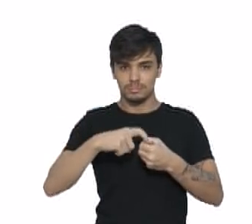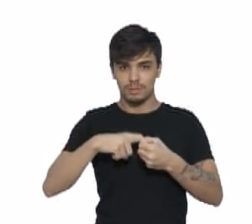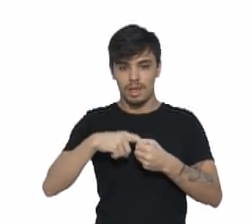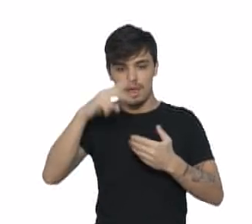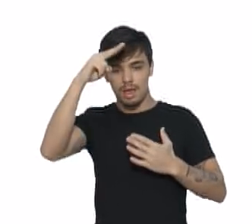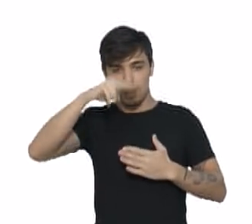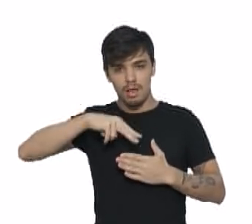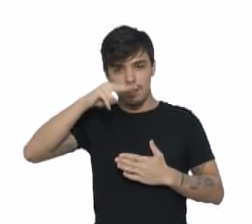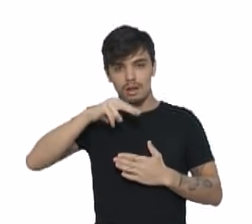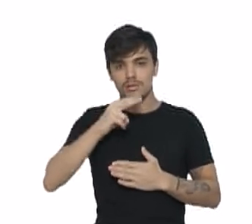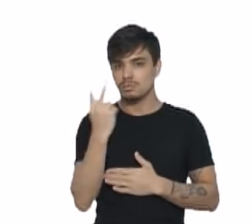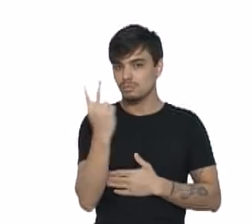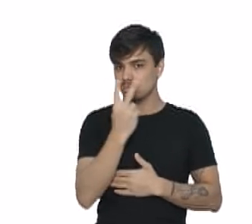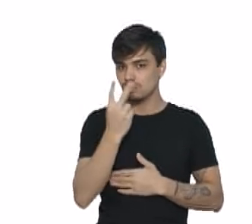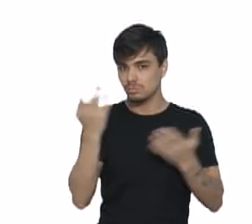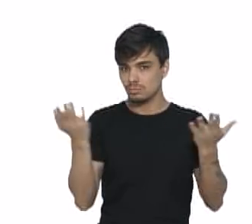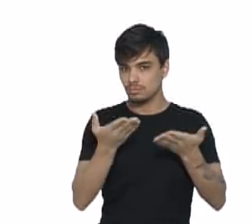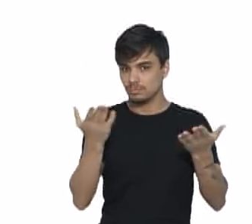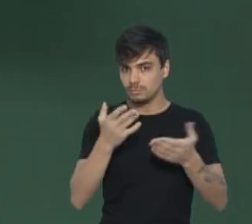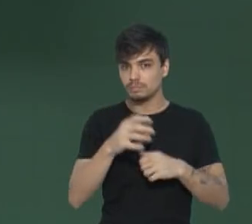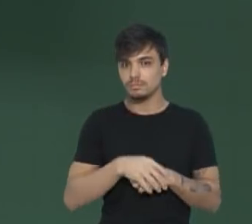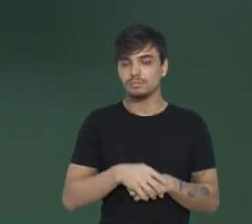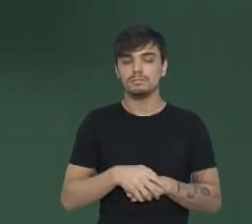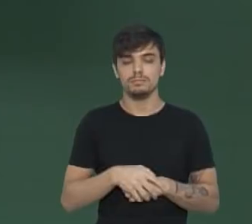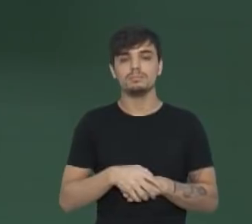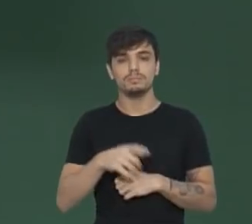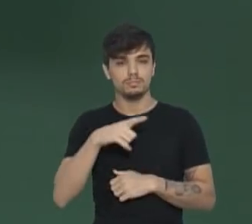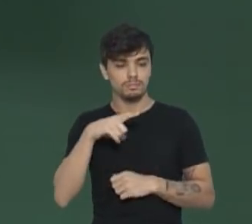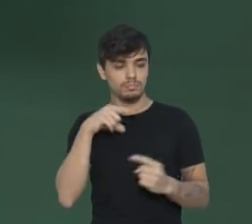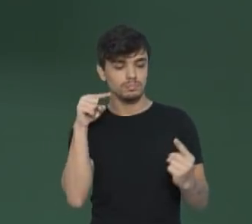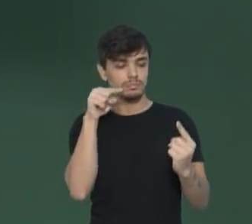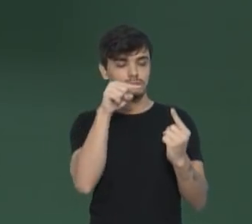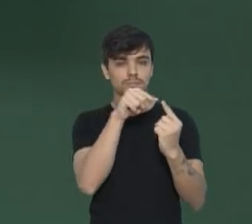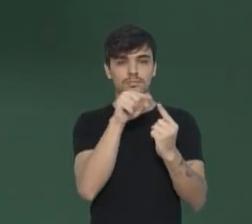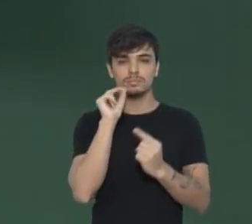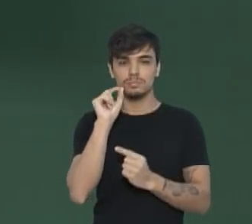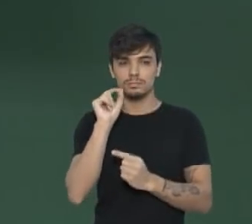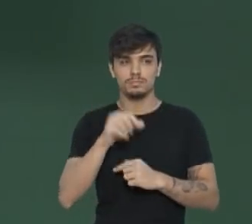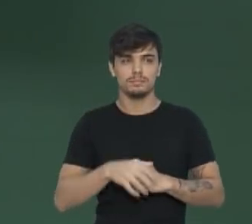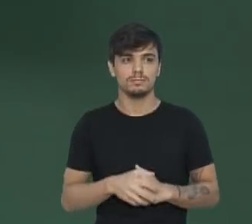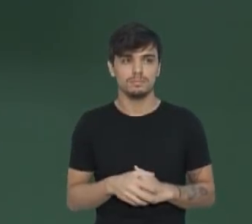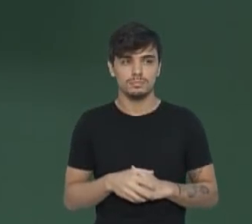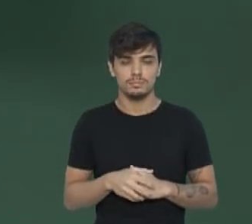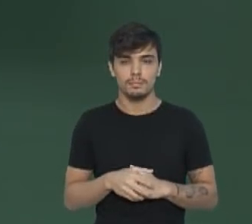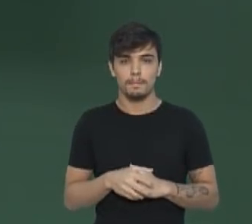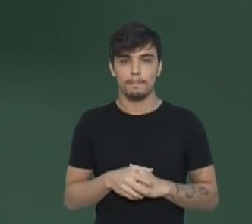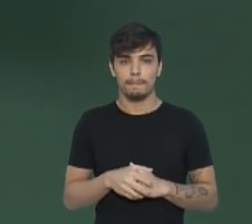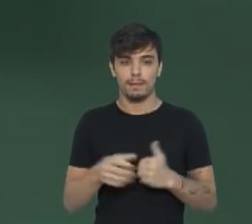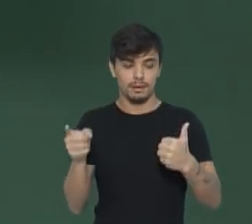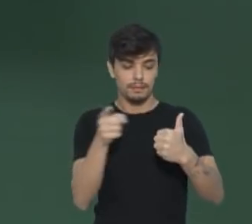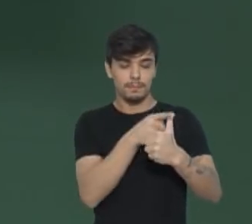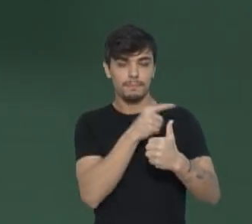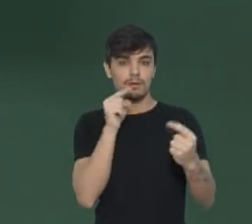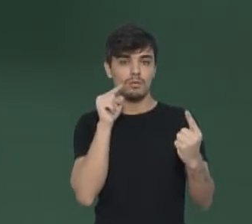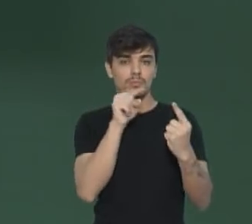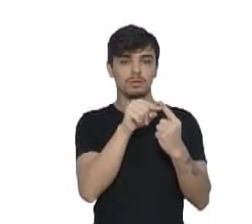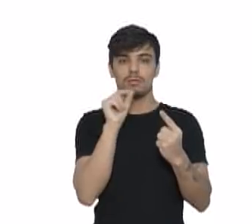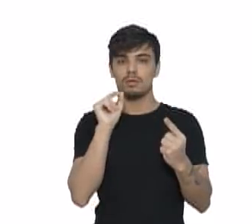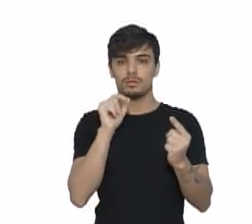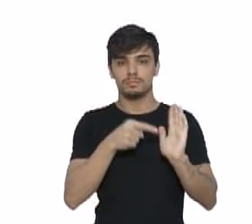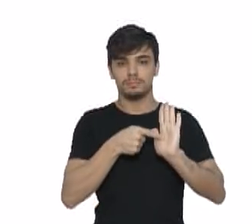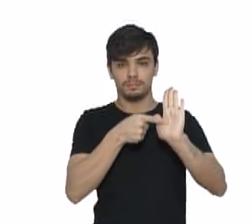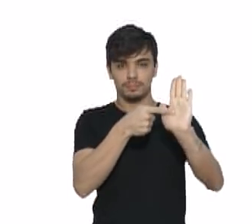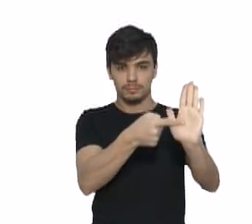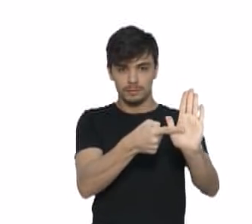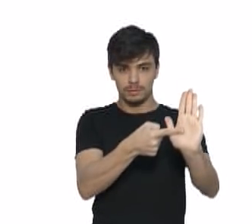nossa aula de hoje, por isso temos alguns objetivos a ser cumprido aqui, não é mesmo? Primeiro objetivo aqui,